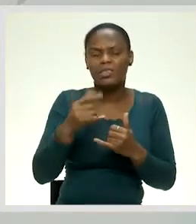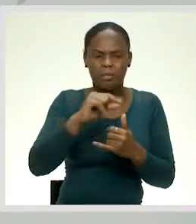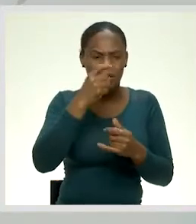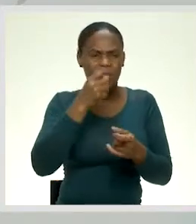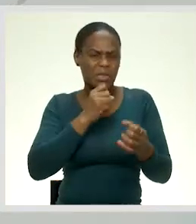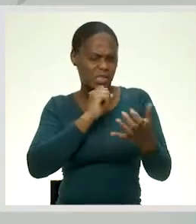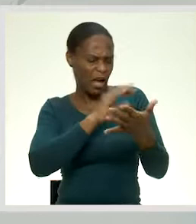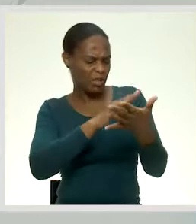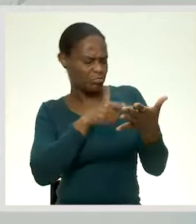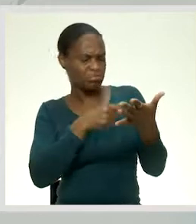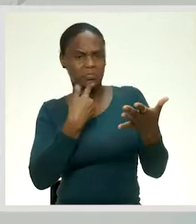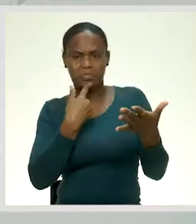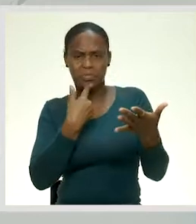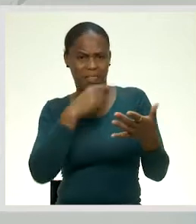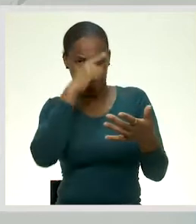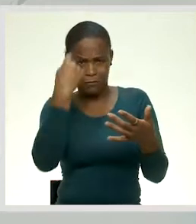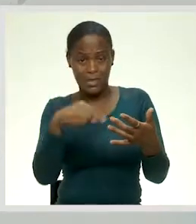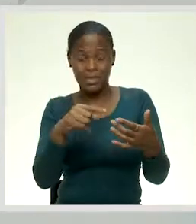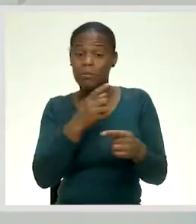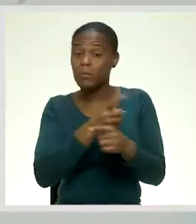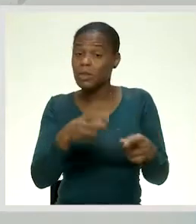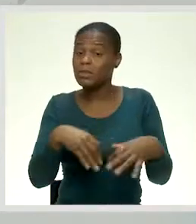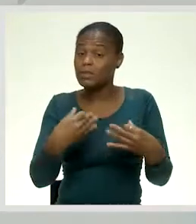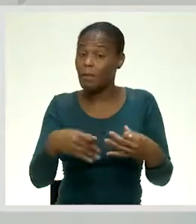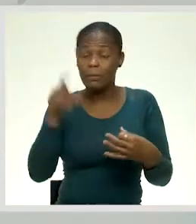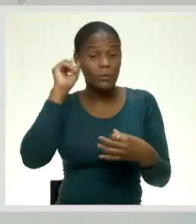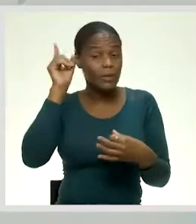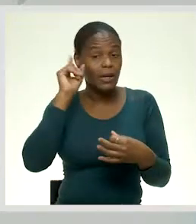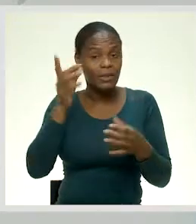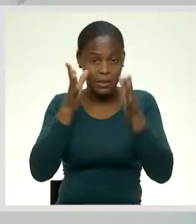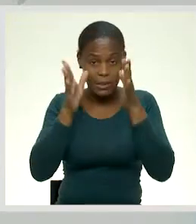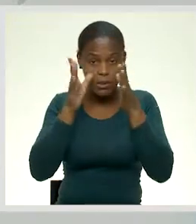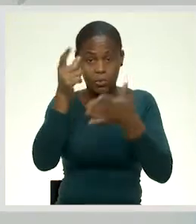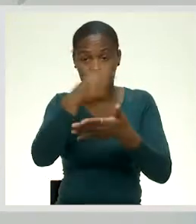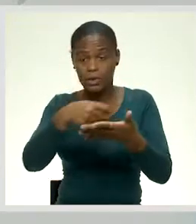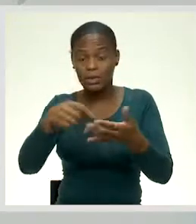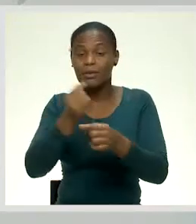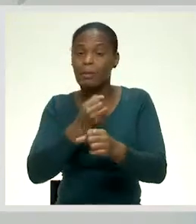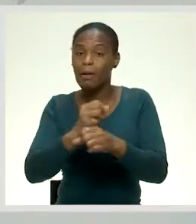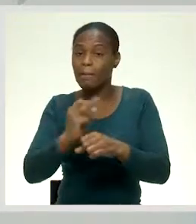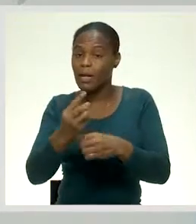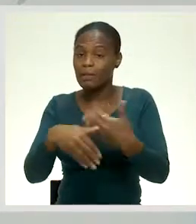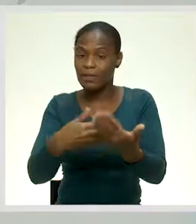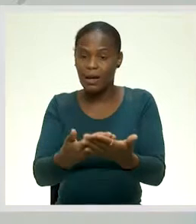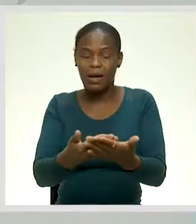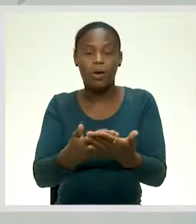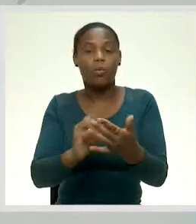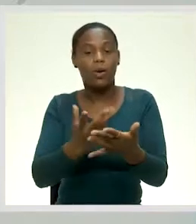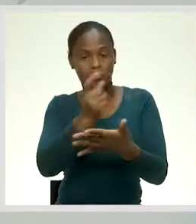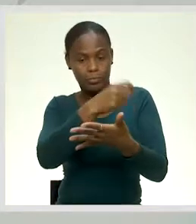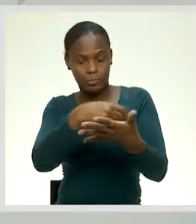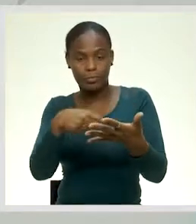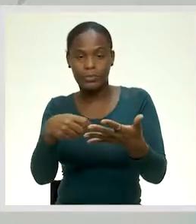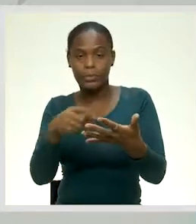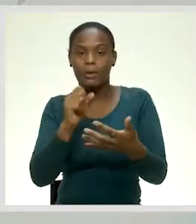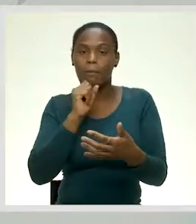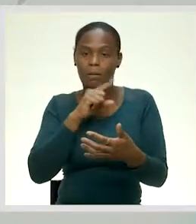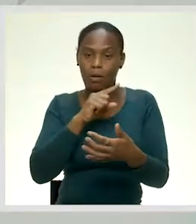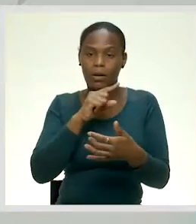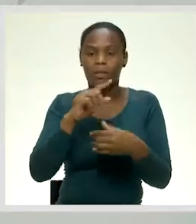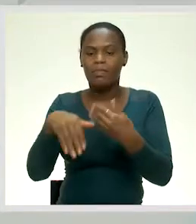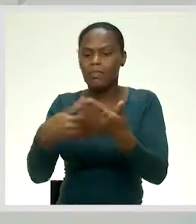Por isso, sempre é importante atenção na escrita. Trabalhos para entregarem ao escreverem podem dar a outra pessoa para